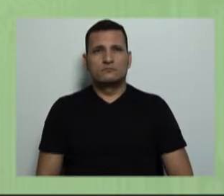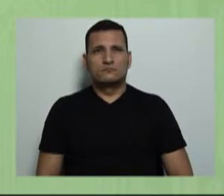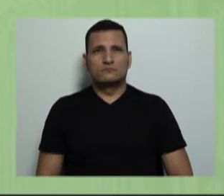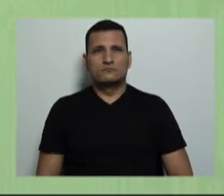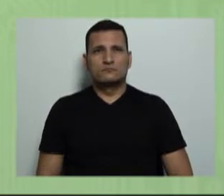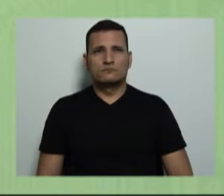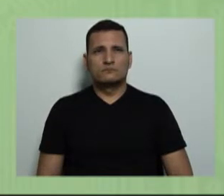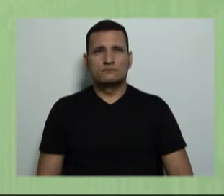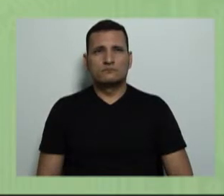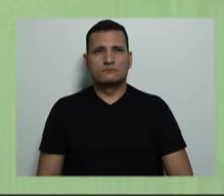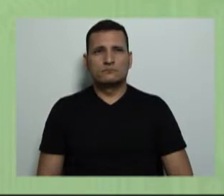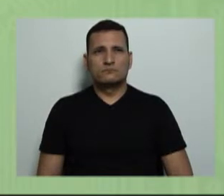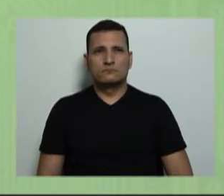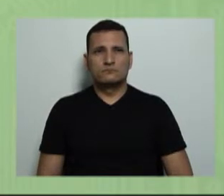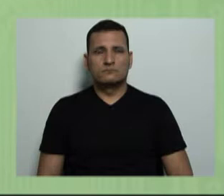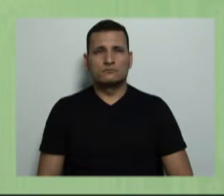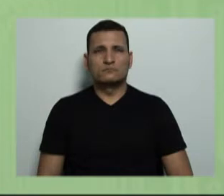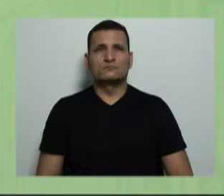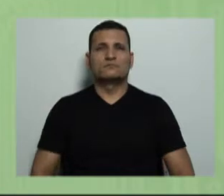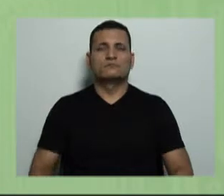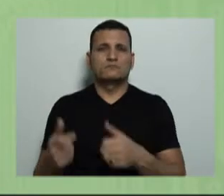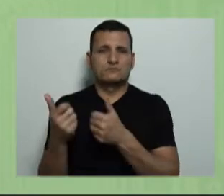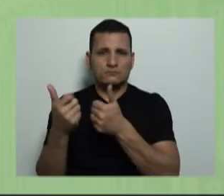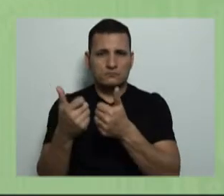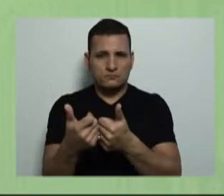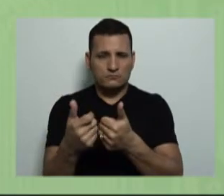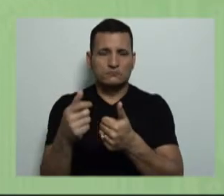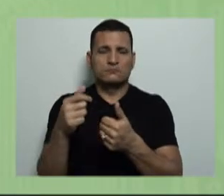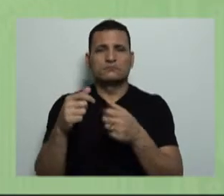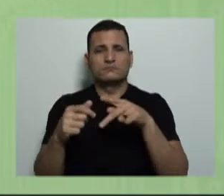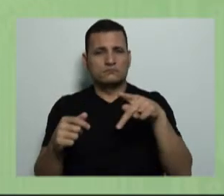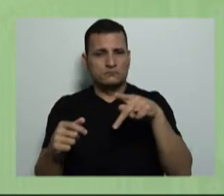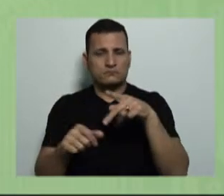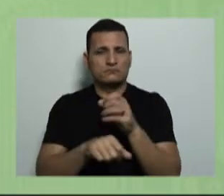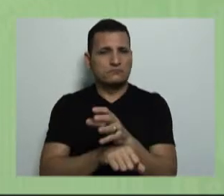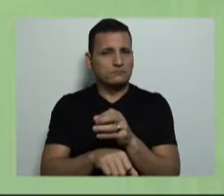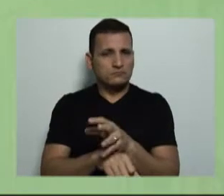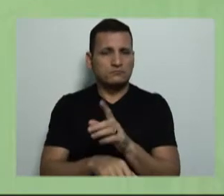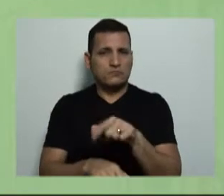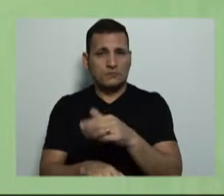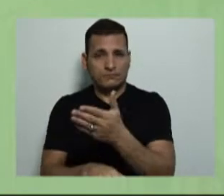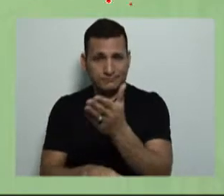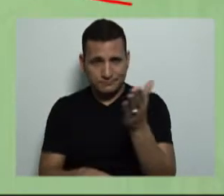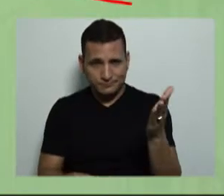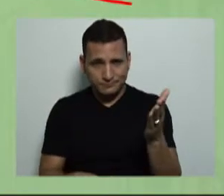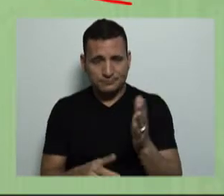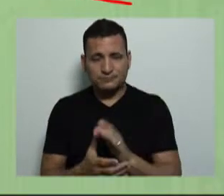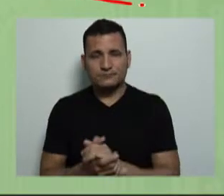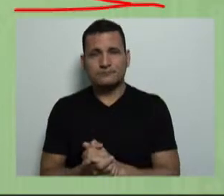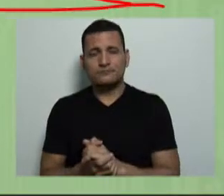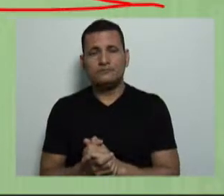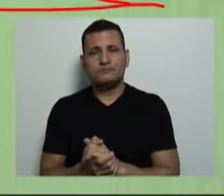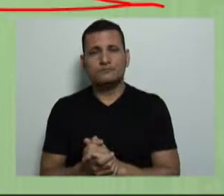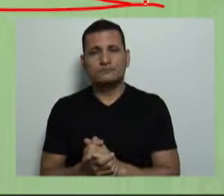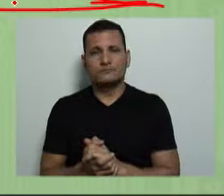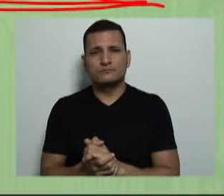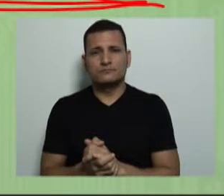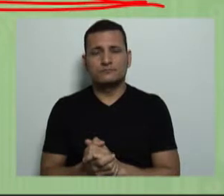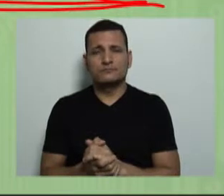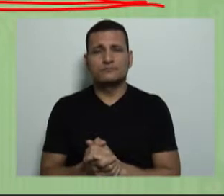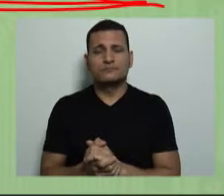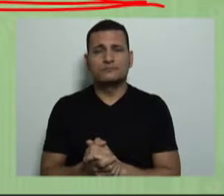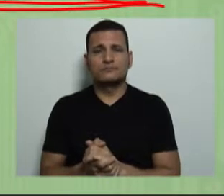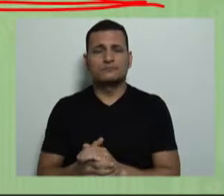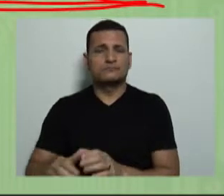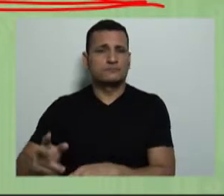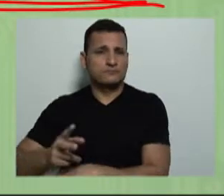vai ter que ser acompanhado por um professor orientador, que no caso vão ser os senhores, e por um supervisor da